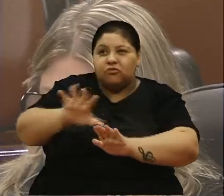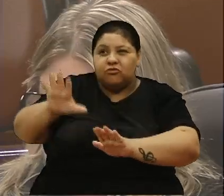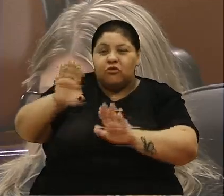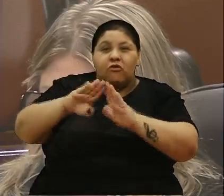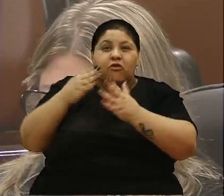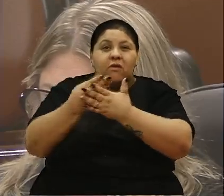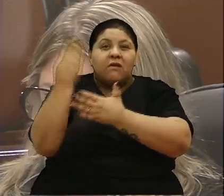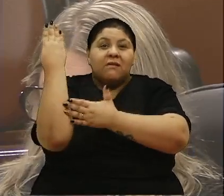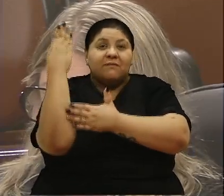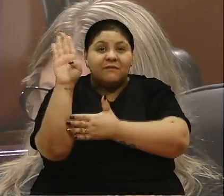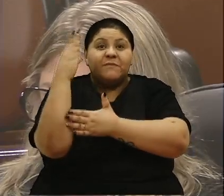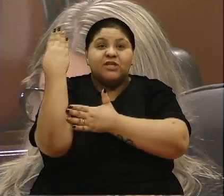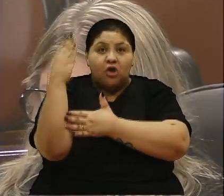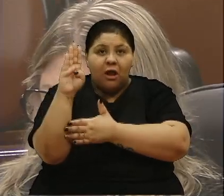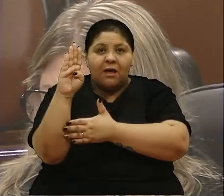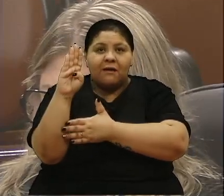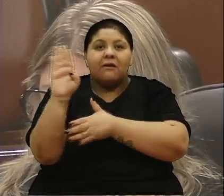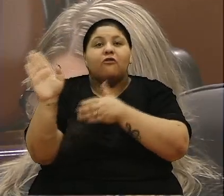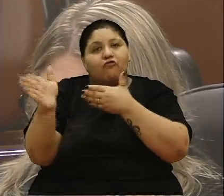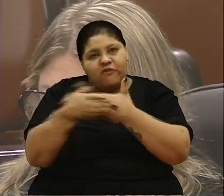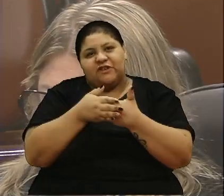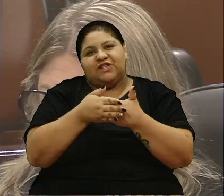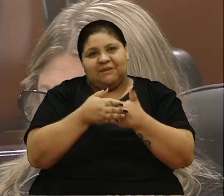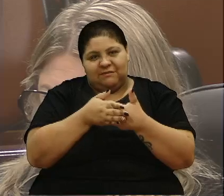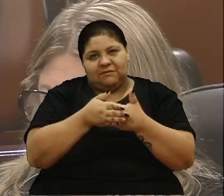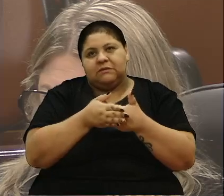foi fechada.